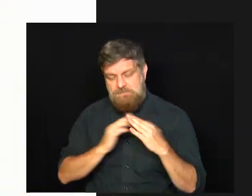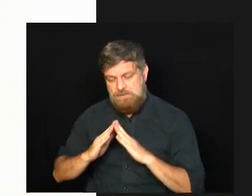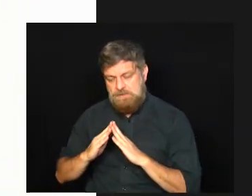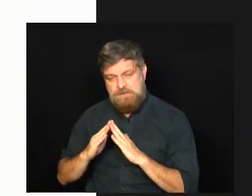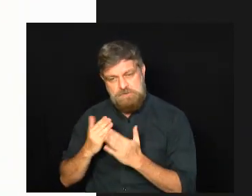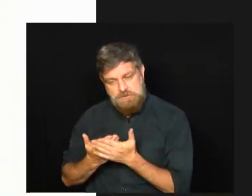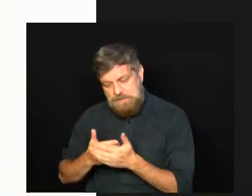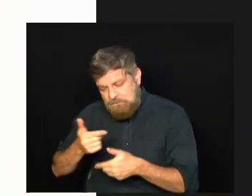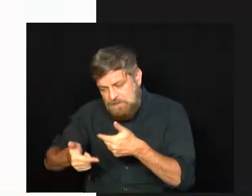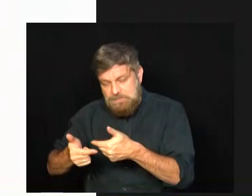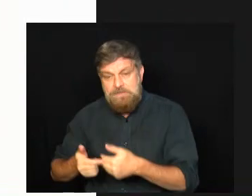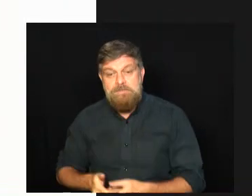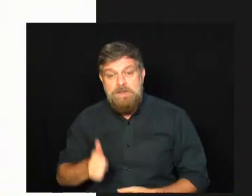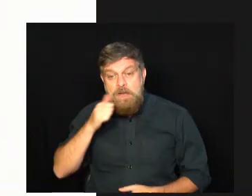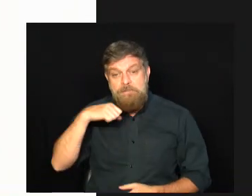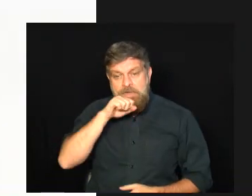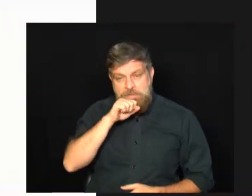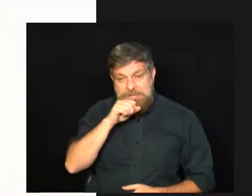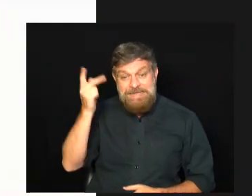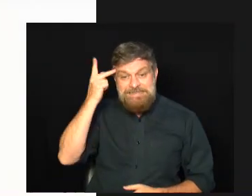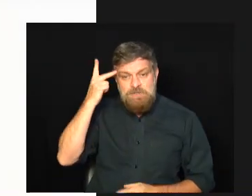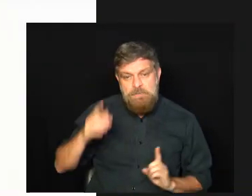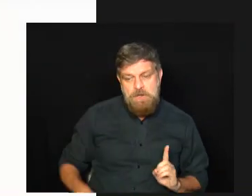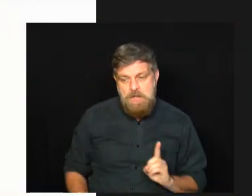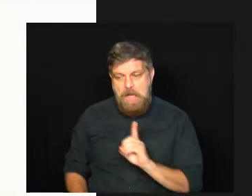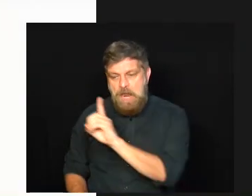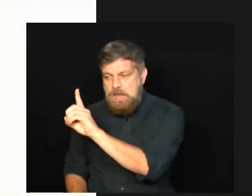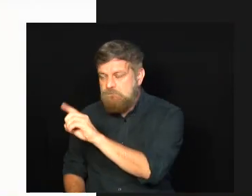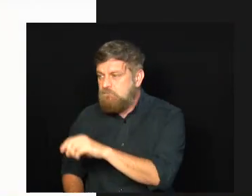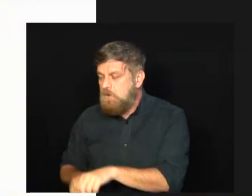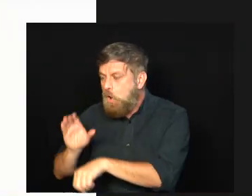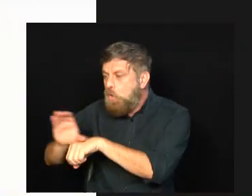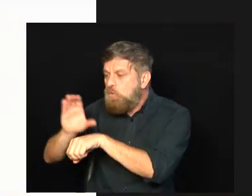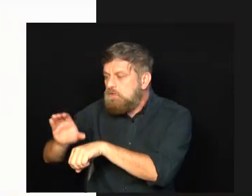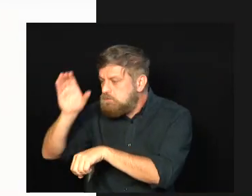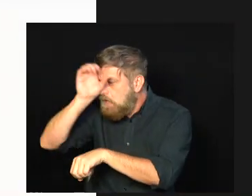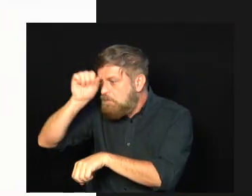Ela foi a São Paulo assistir um curso sobre merenda escolar e